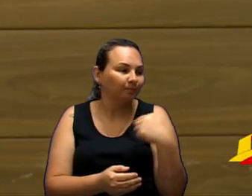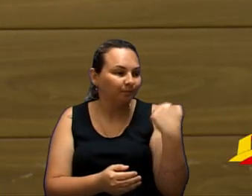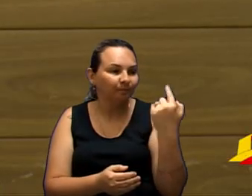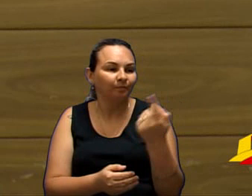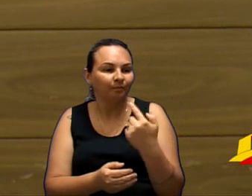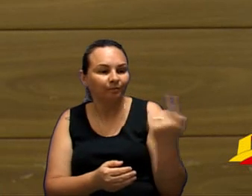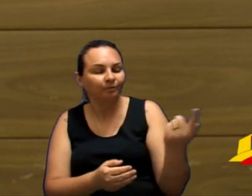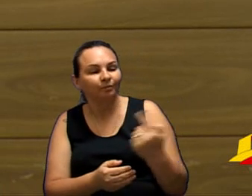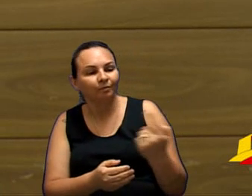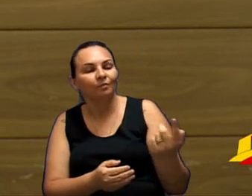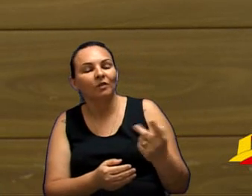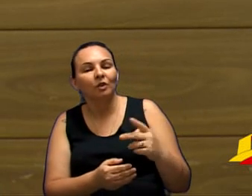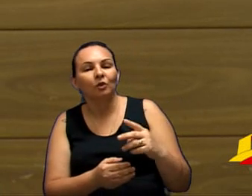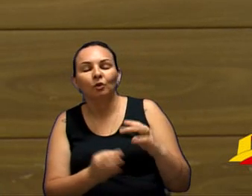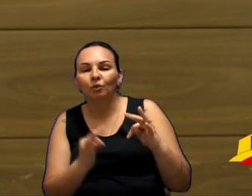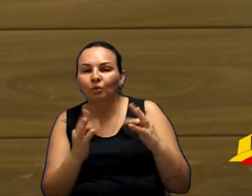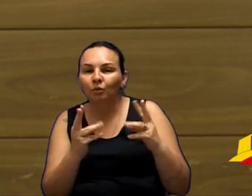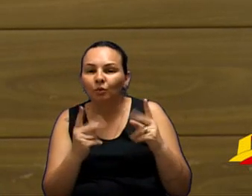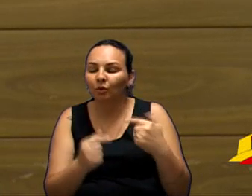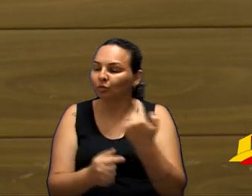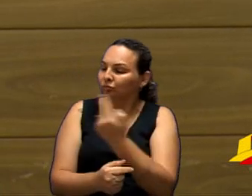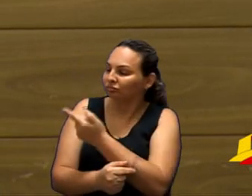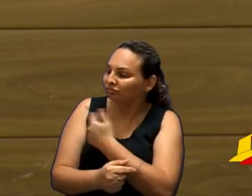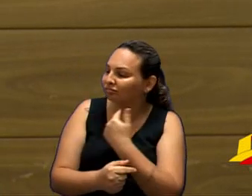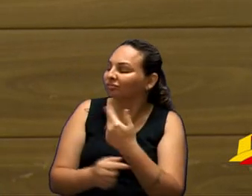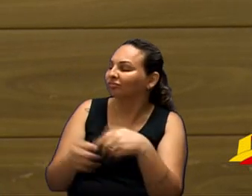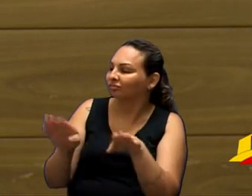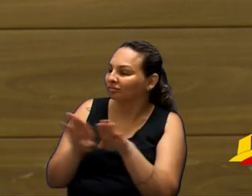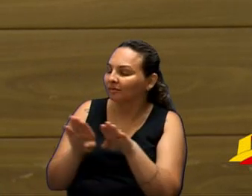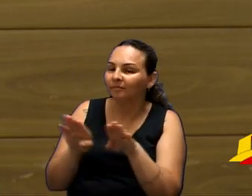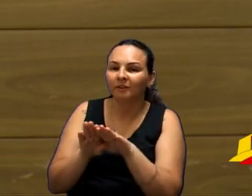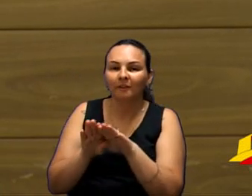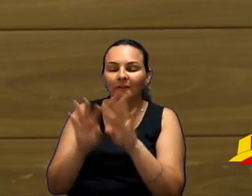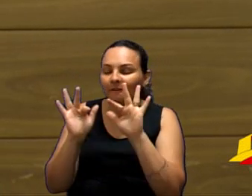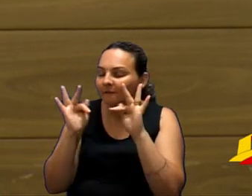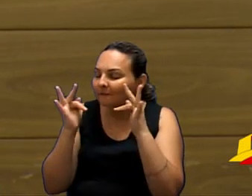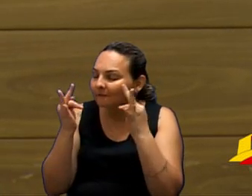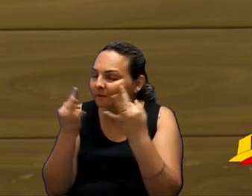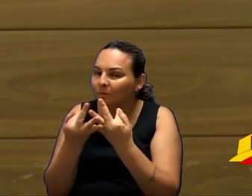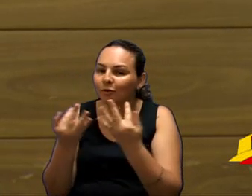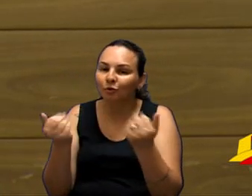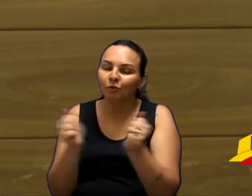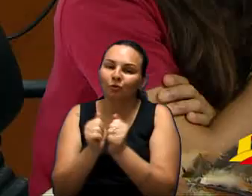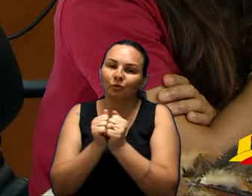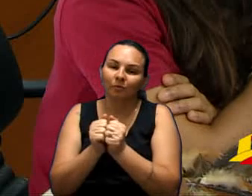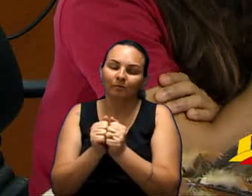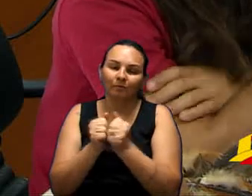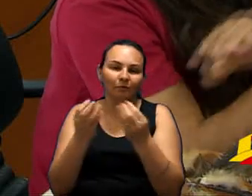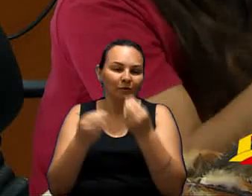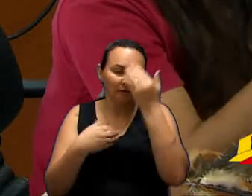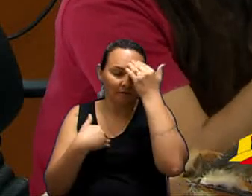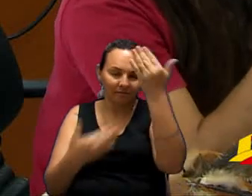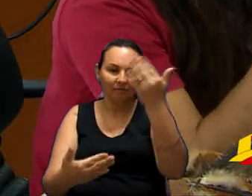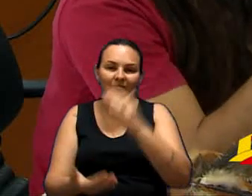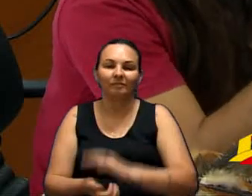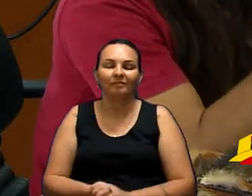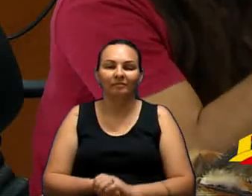conosco a karina que esteve do meu lado aqui da nossa força ea toda a família está aqui com a gente muita gratidão